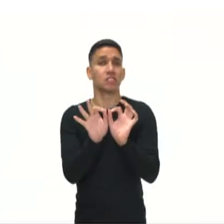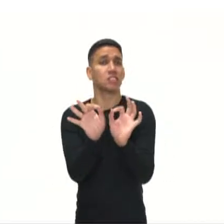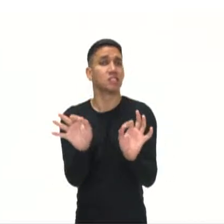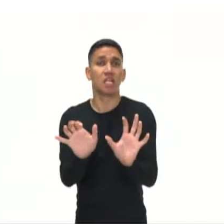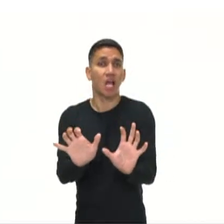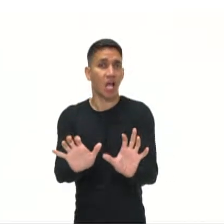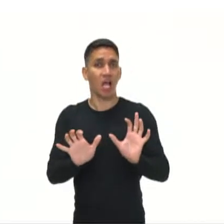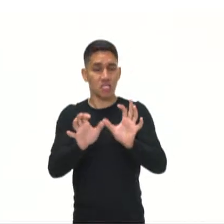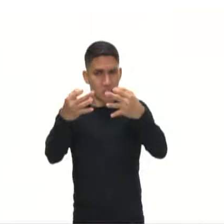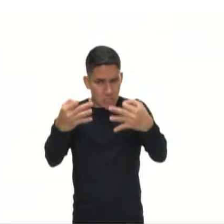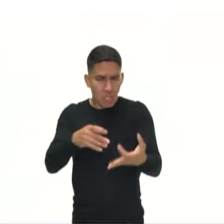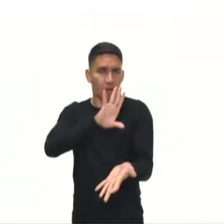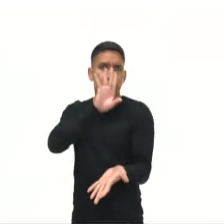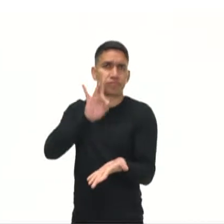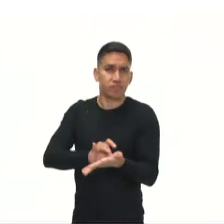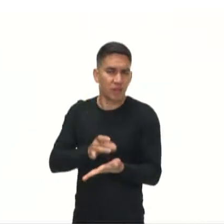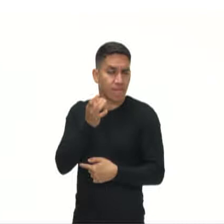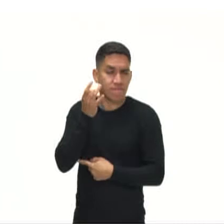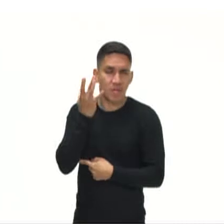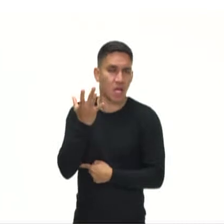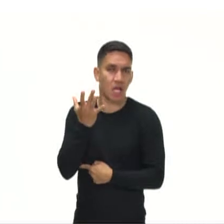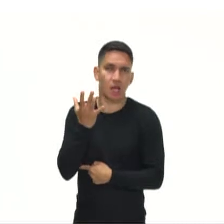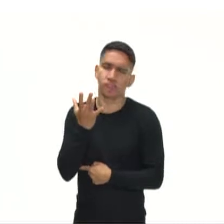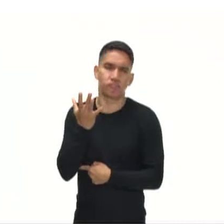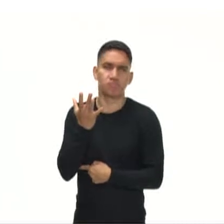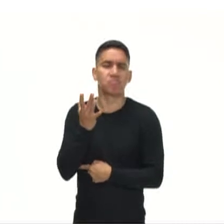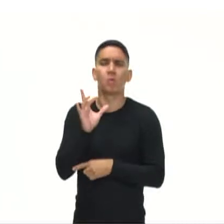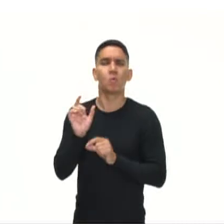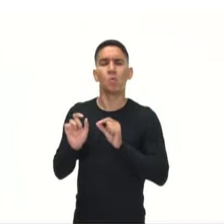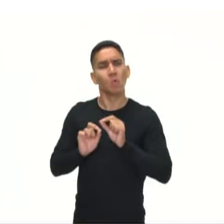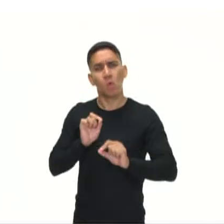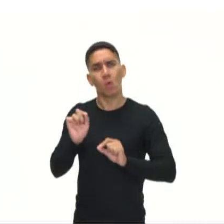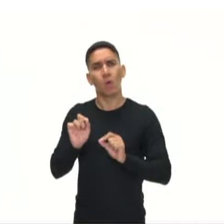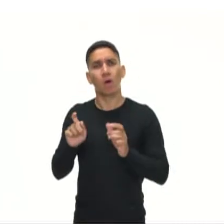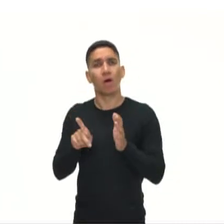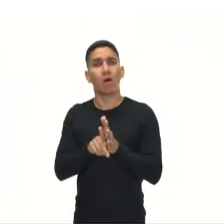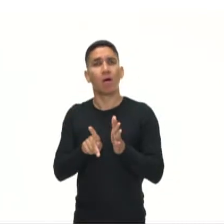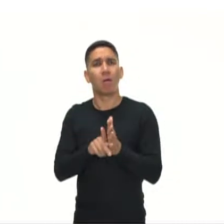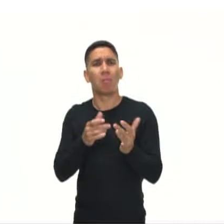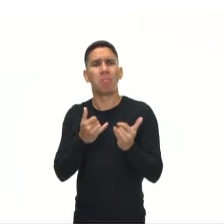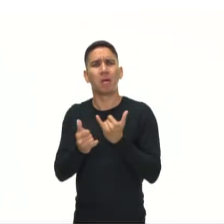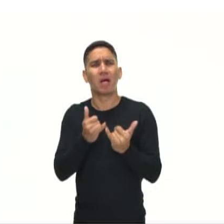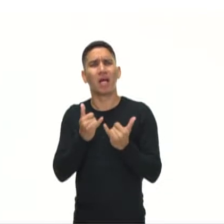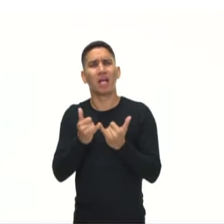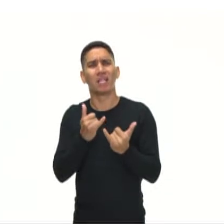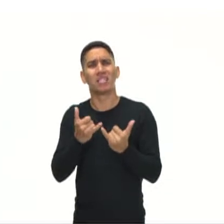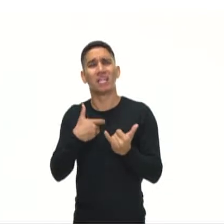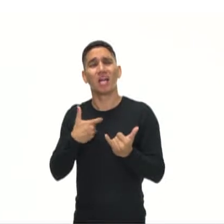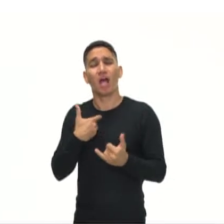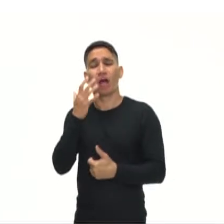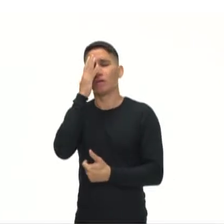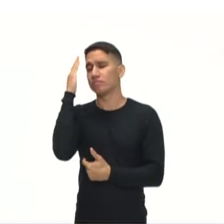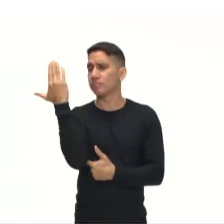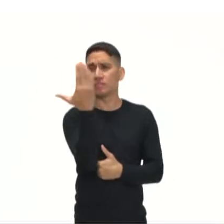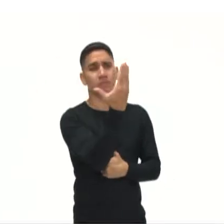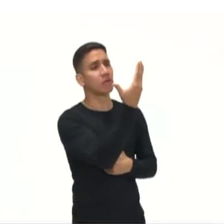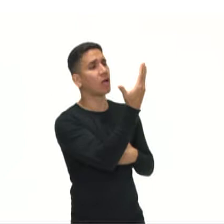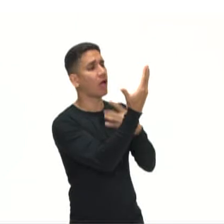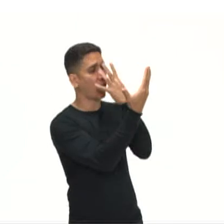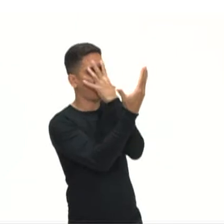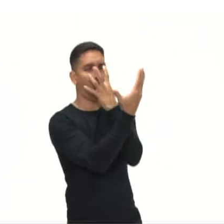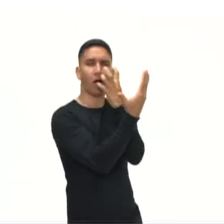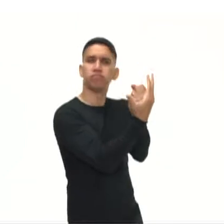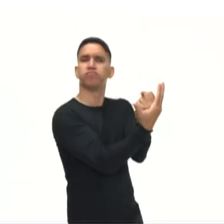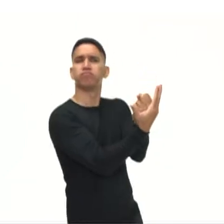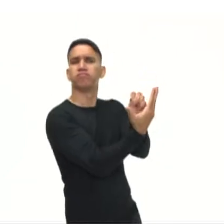tão certa, tão fácil, em que espelho ficou perdida a minha face.